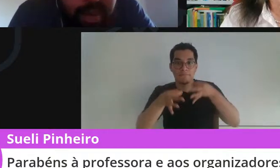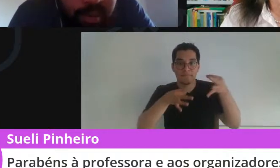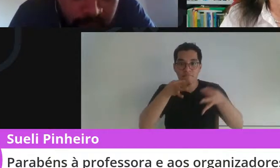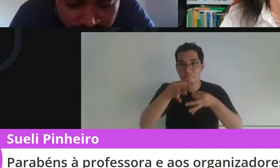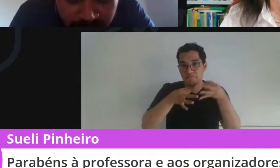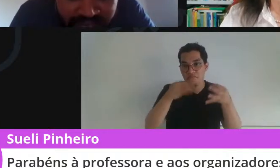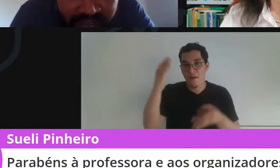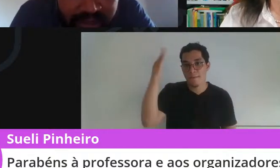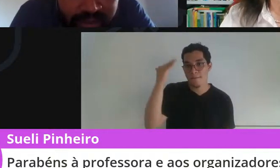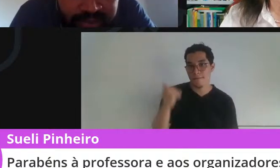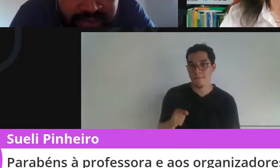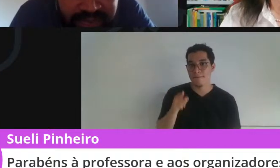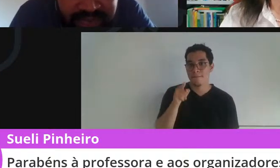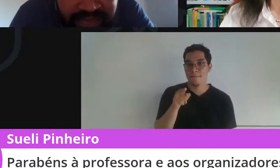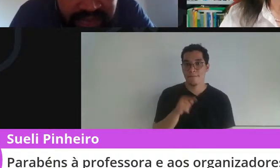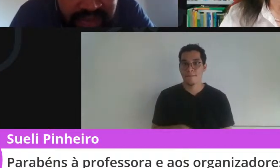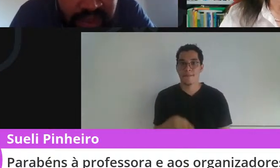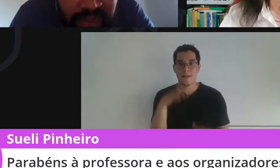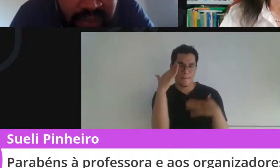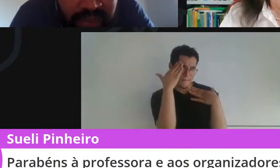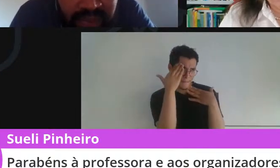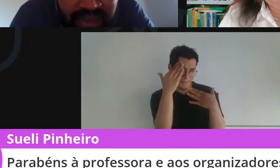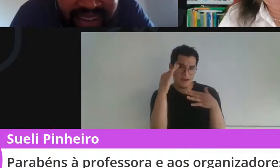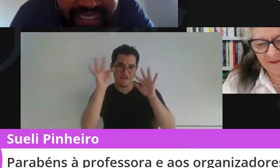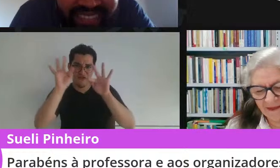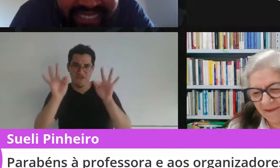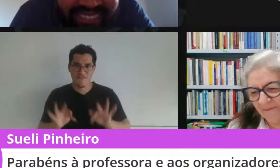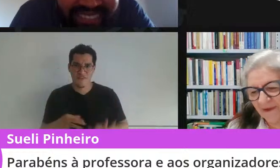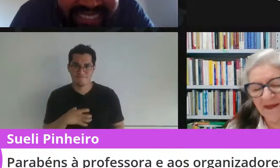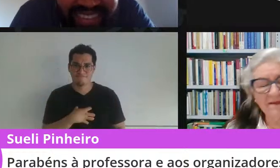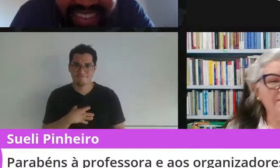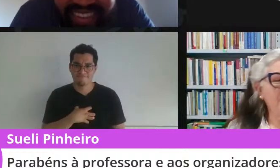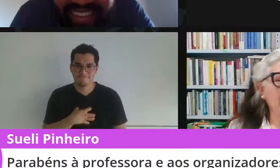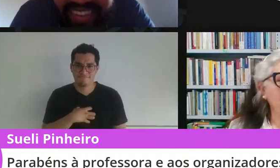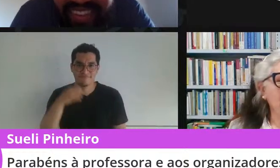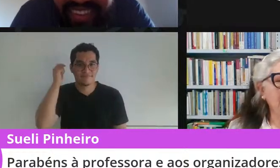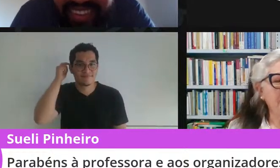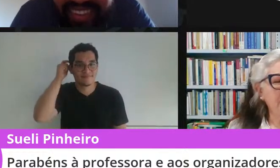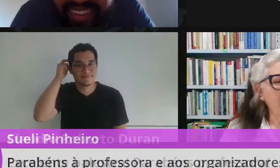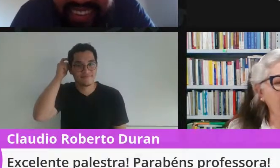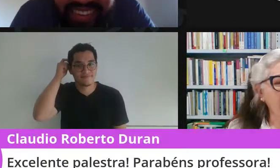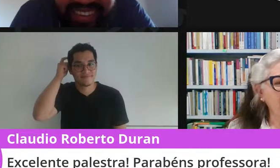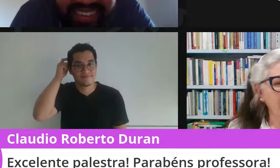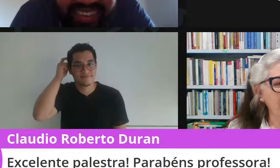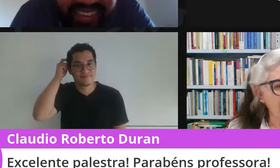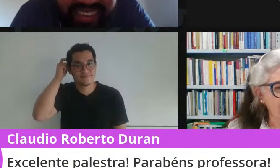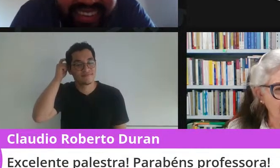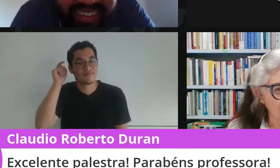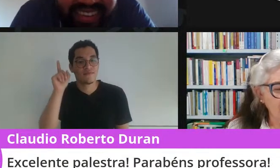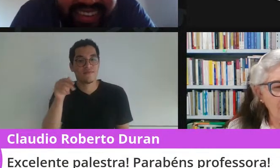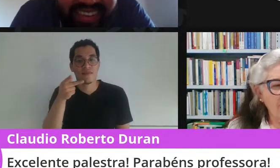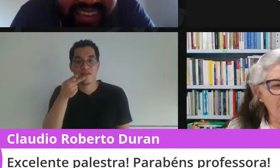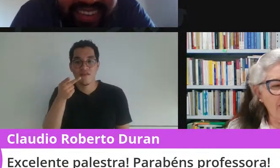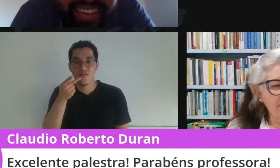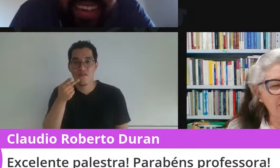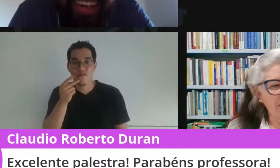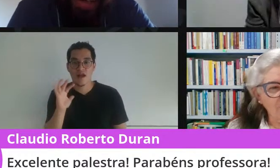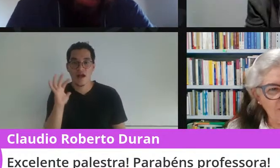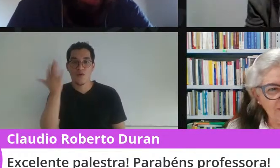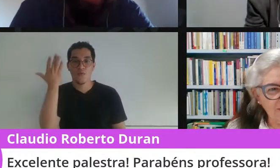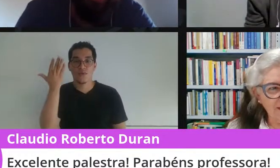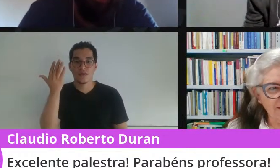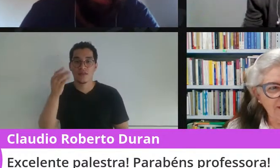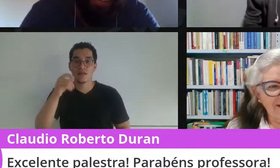senhora. Obrigada. Fico feliz. Vocês sabem que essa fala eu era para ter feito em dezembro,